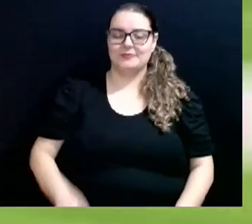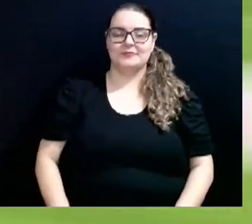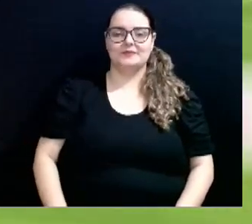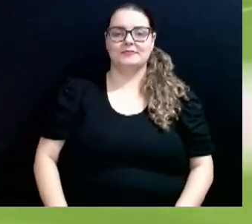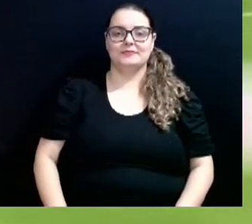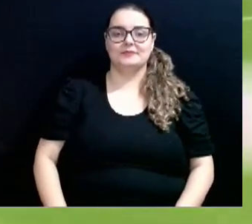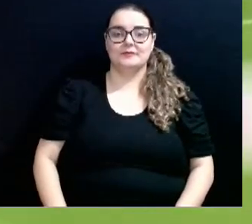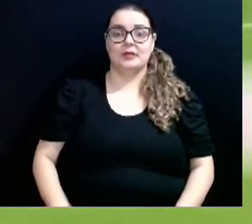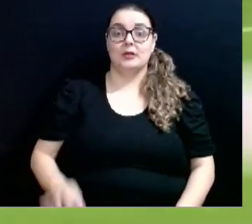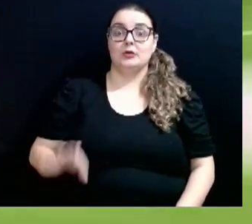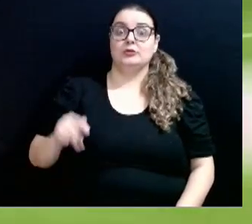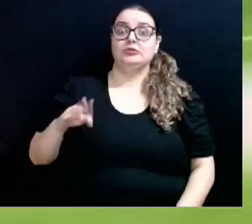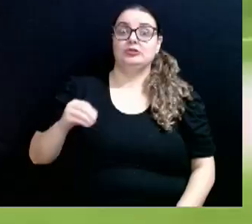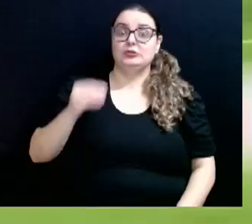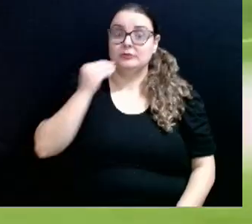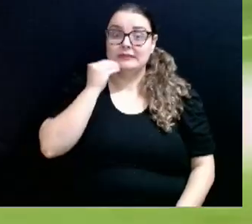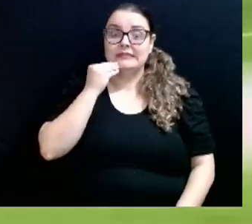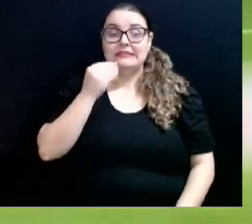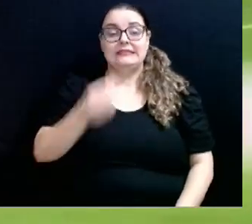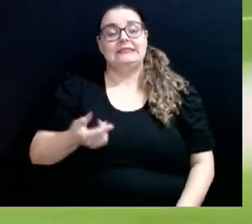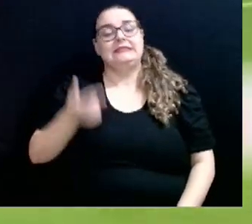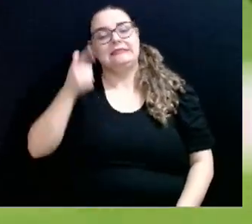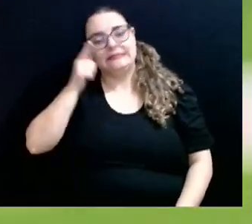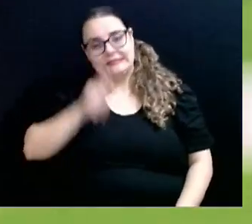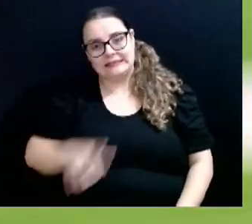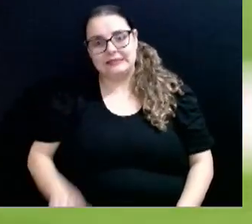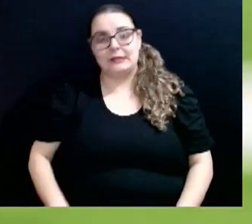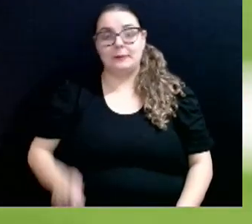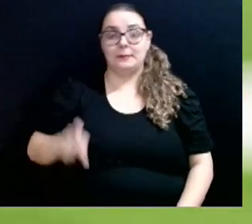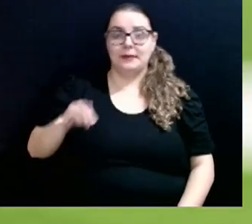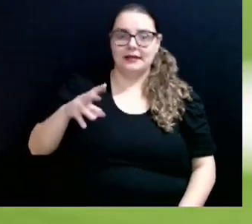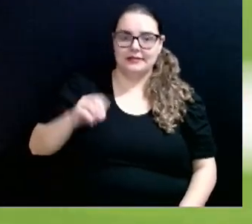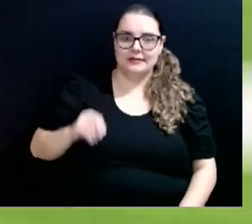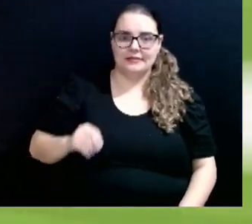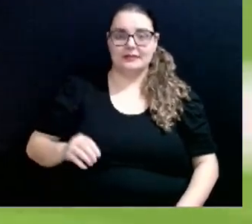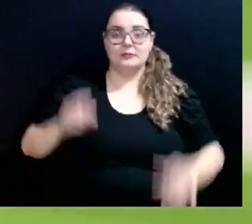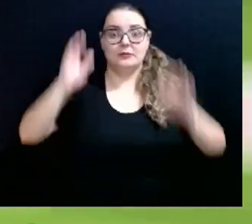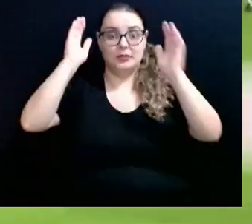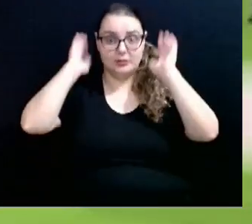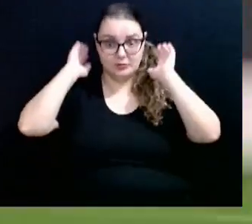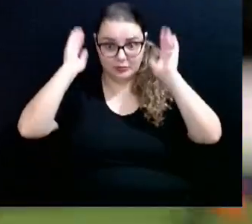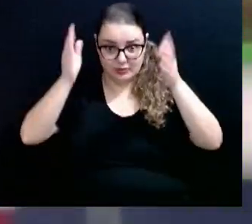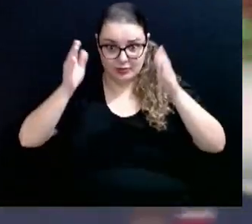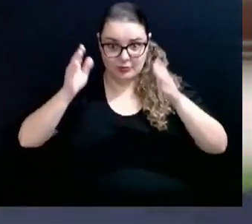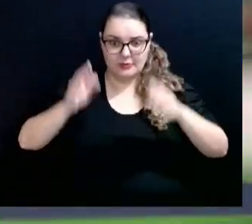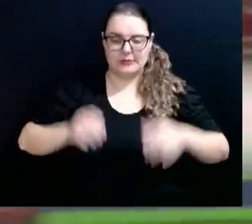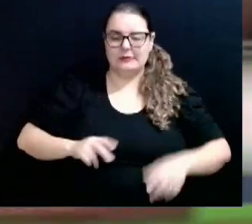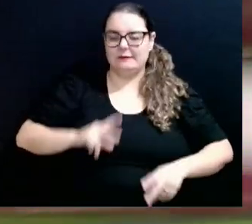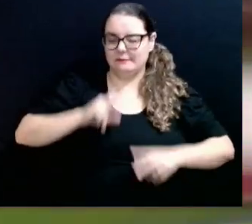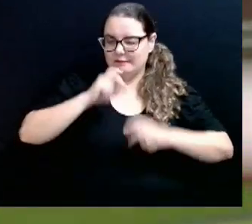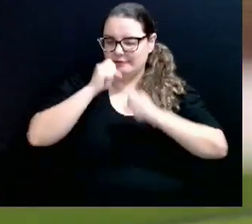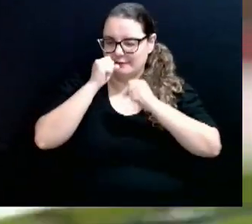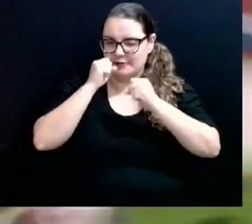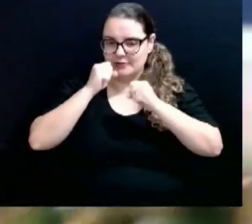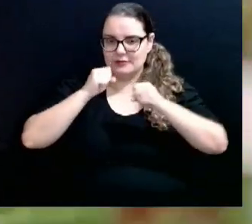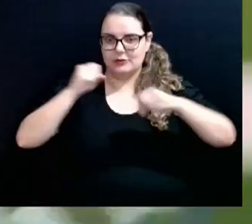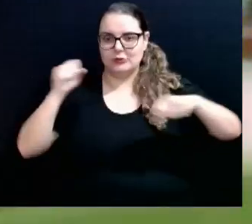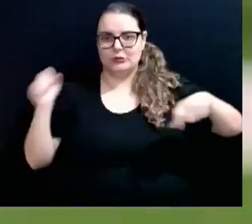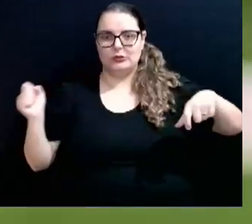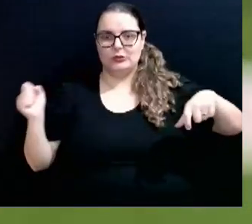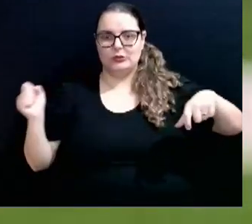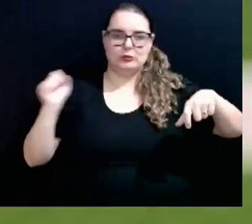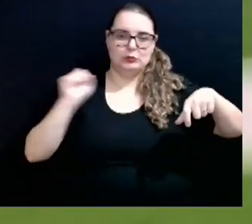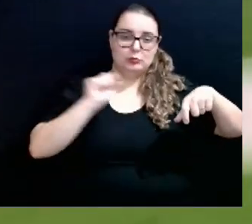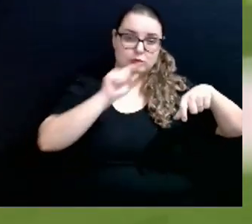tentou responder em seguida, Patrick Alan cobrou escanteio com veneno, botou efeito na bola e por pouco não